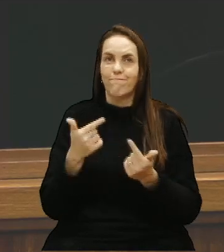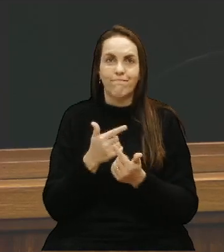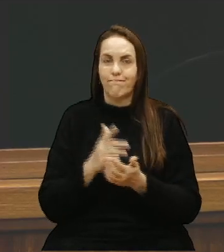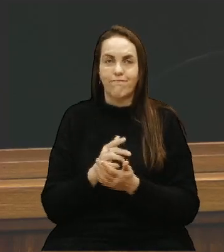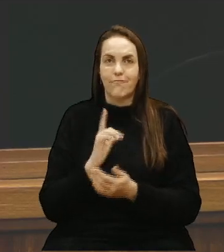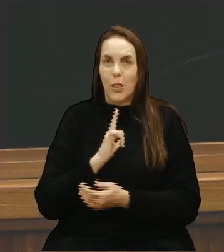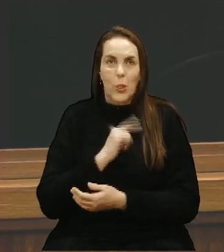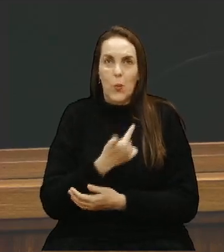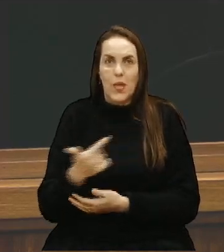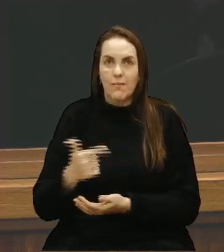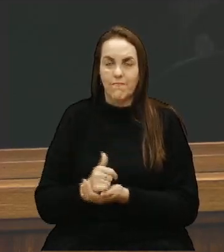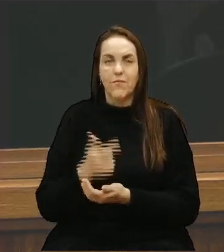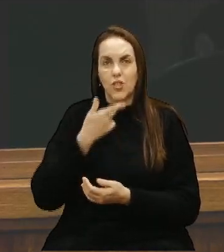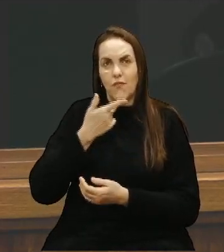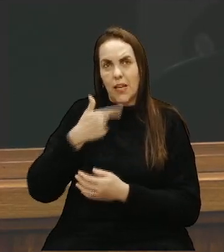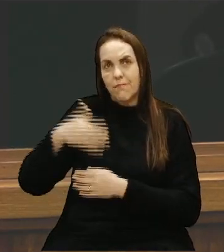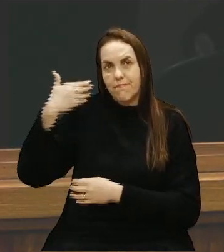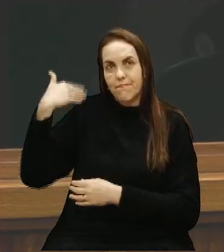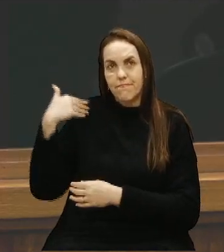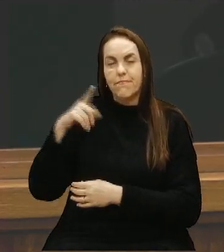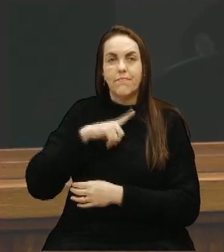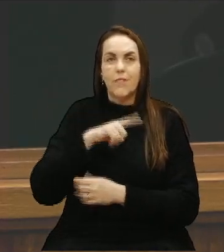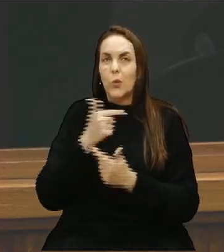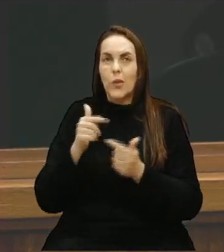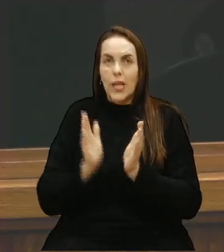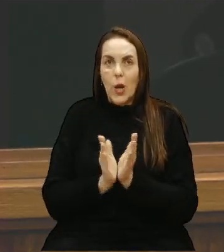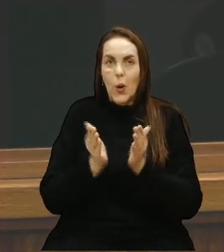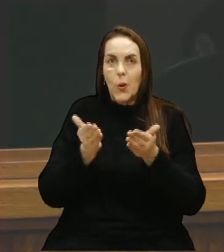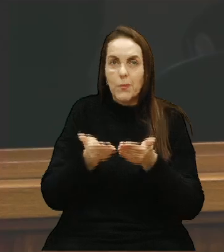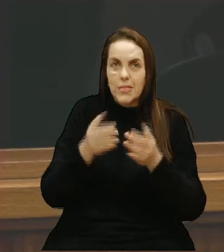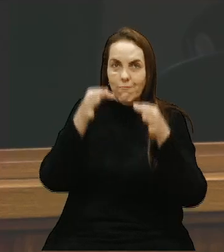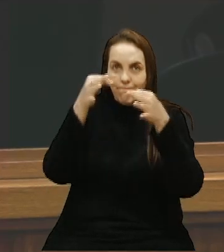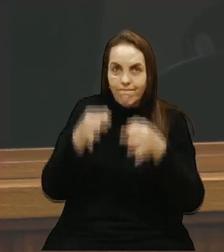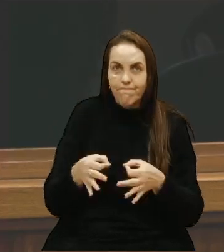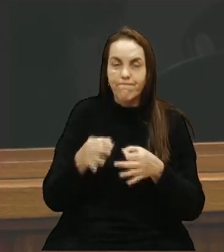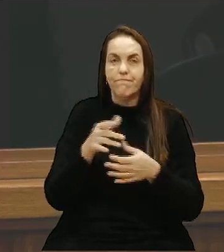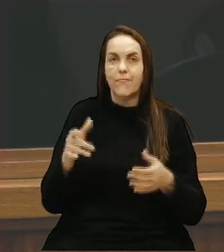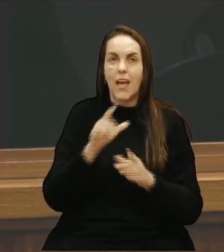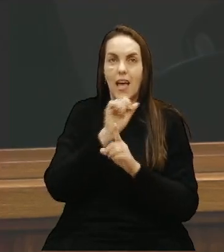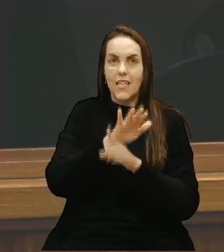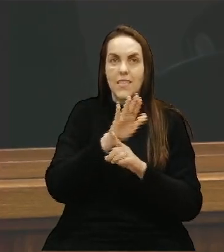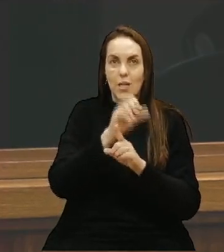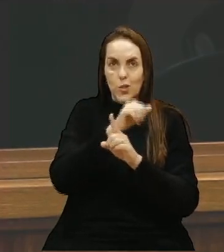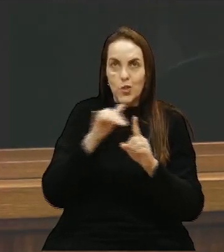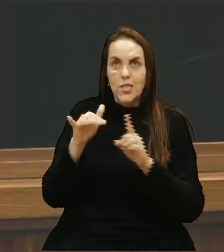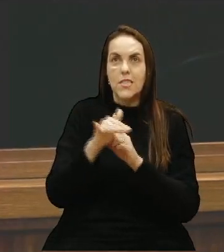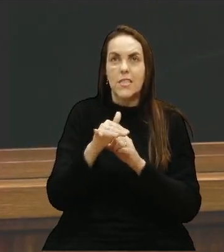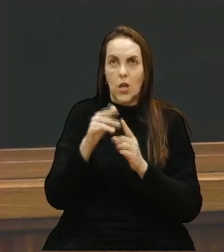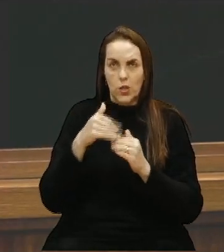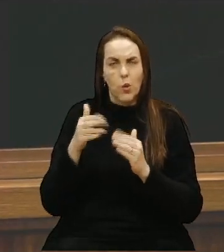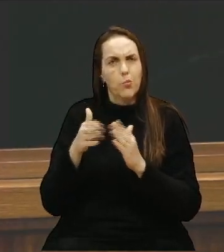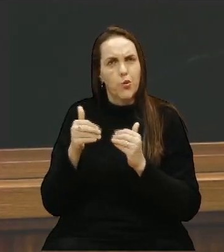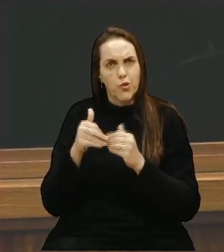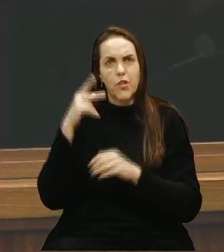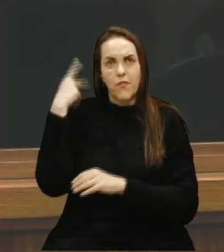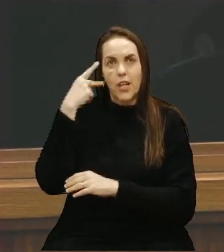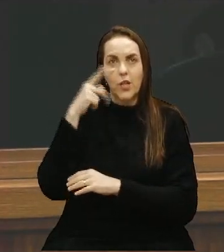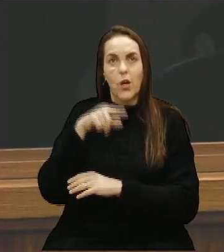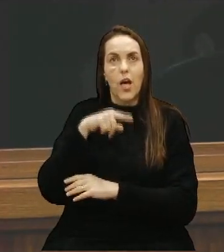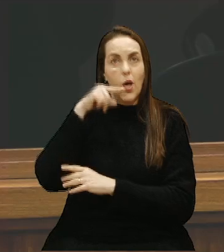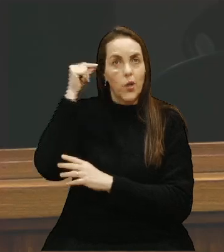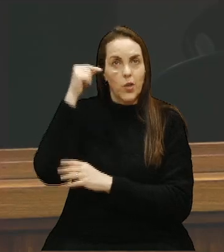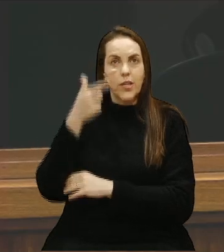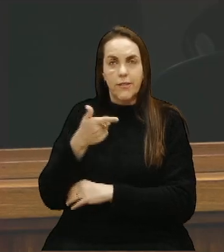Já falei em um outro momento que nós não temos uma comissão para tratar especificamente sobre assistência social, por isso tivemos que pedir para o vereador Aldonei para a